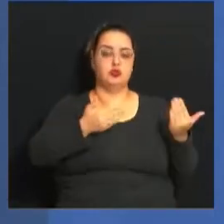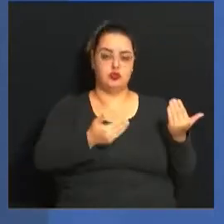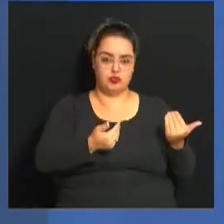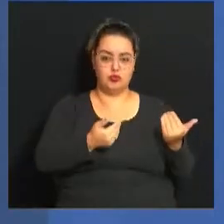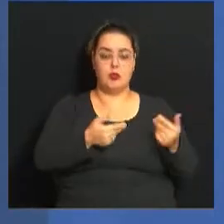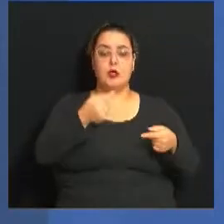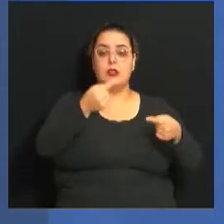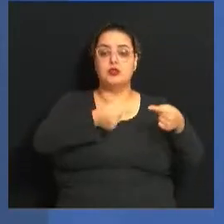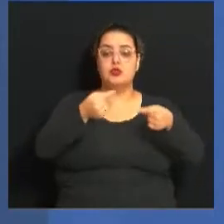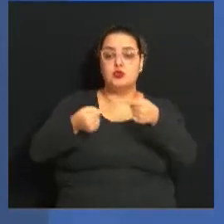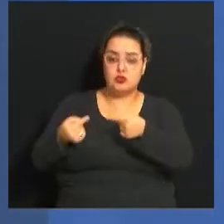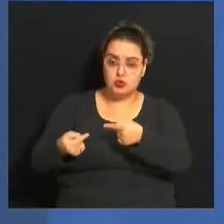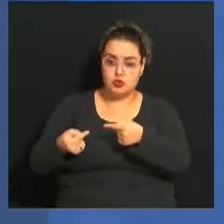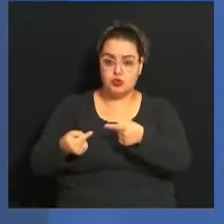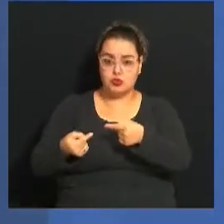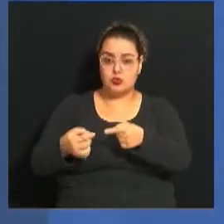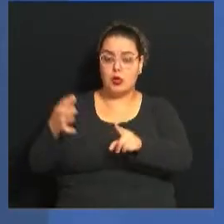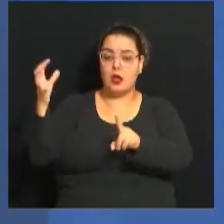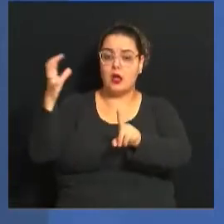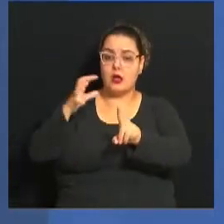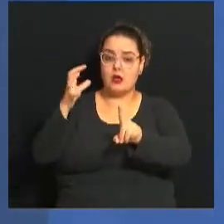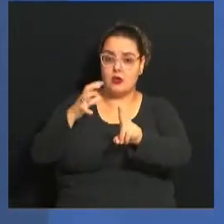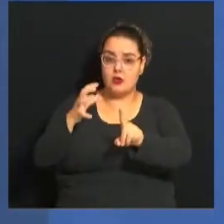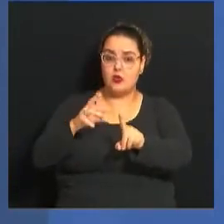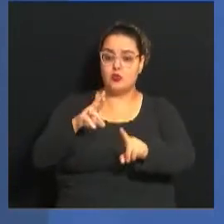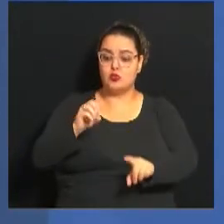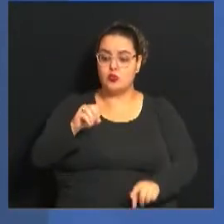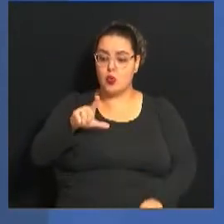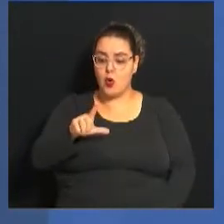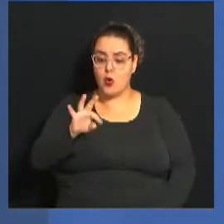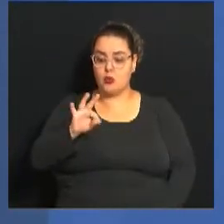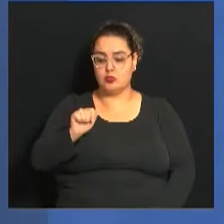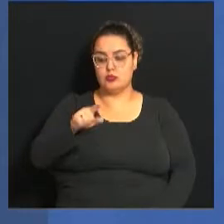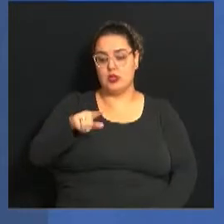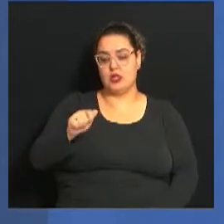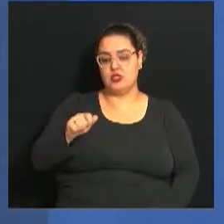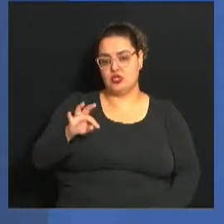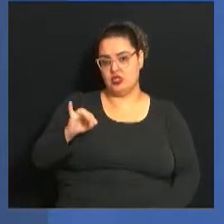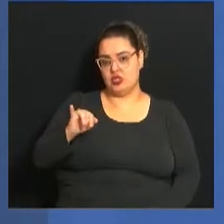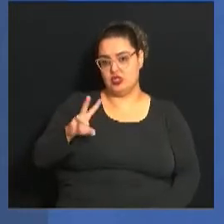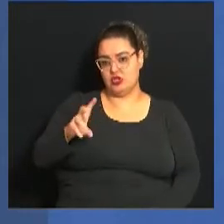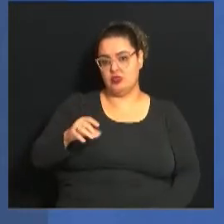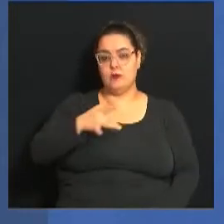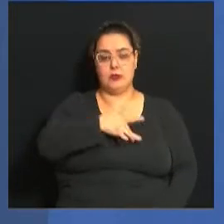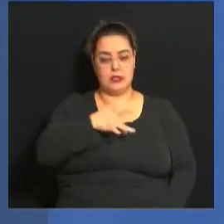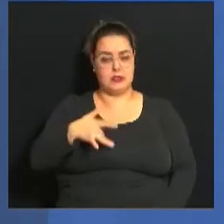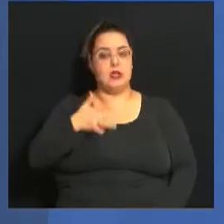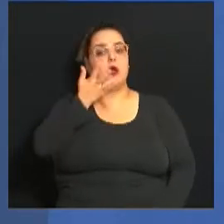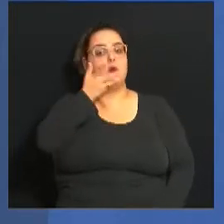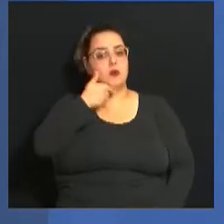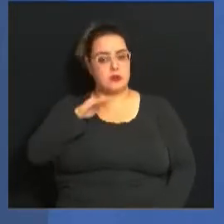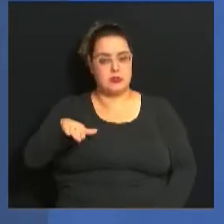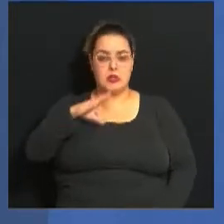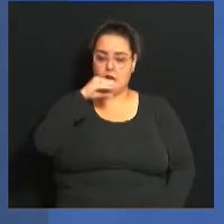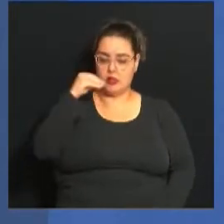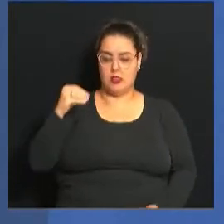discutiu o impacto do rol taxativo na saúde das crianças e adolescentes.